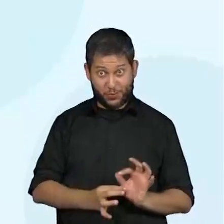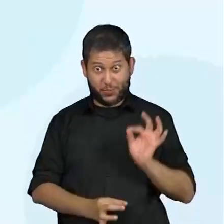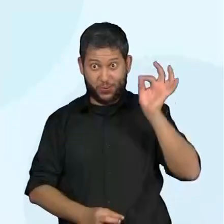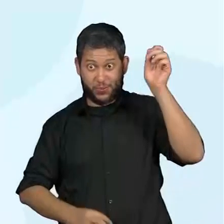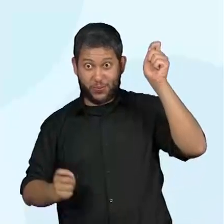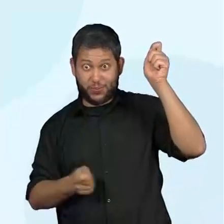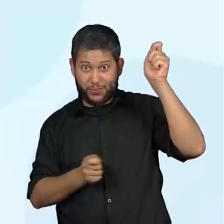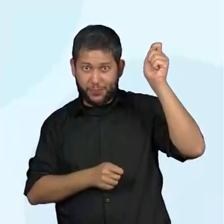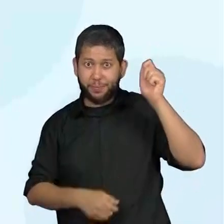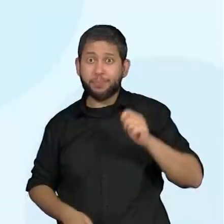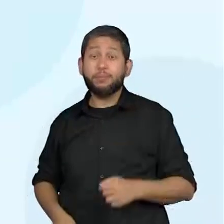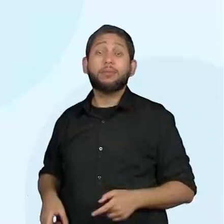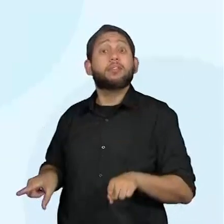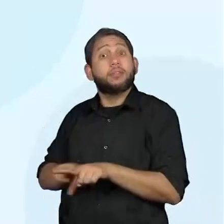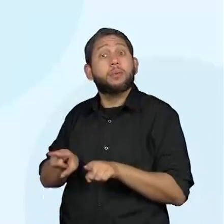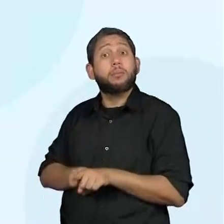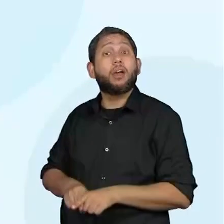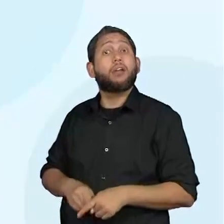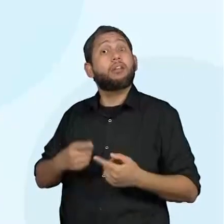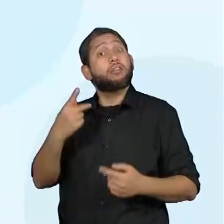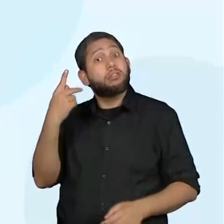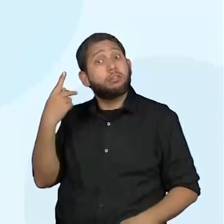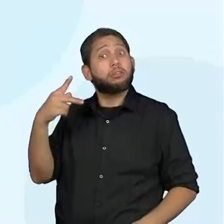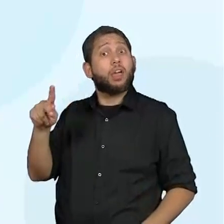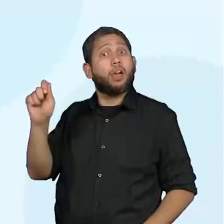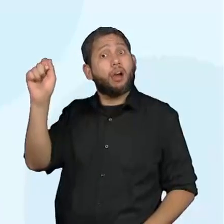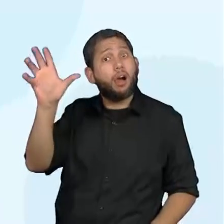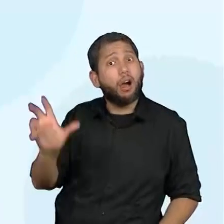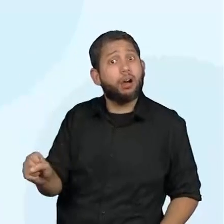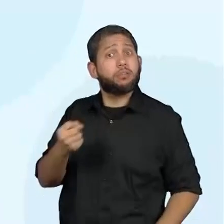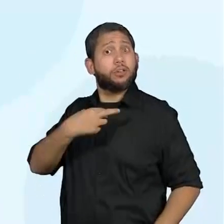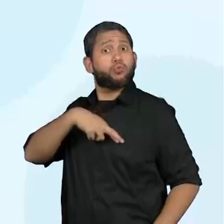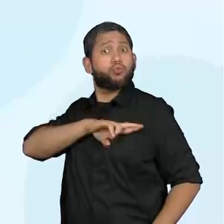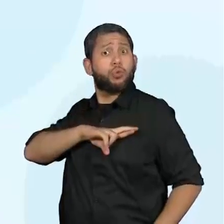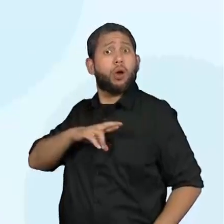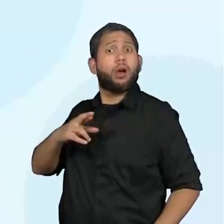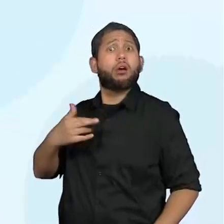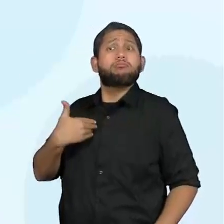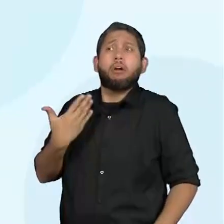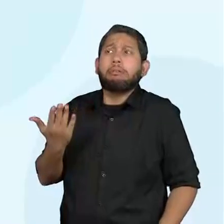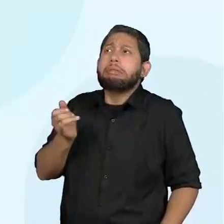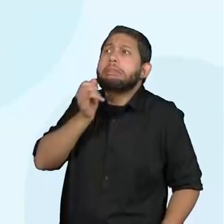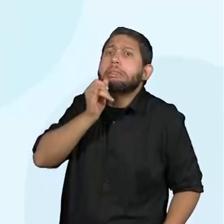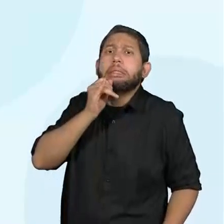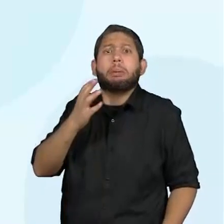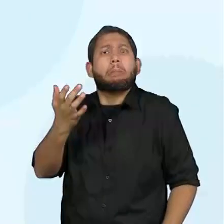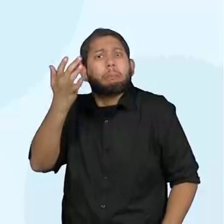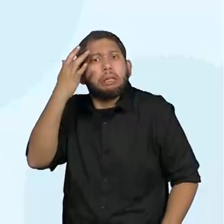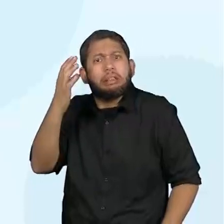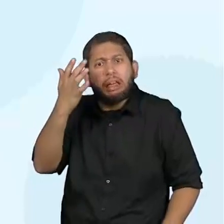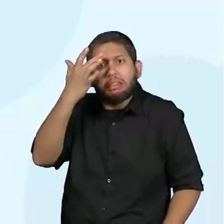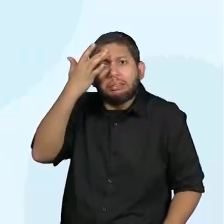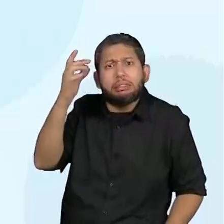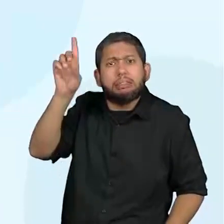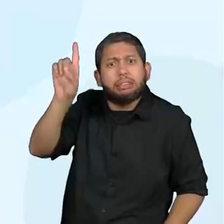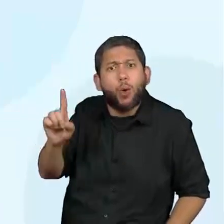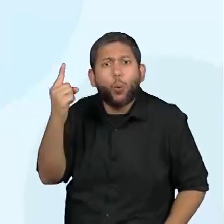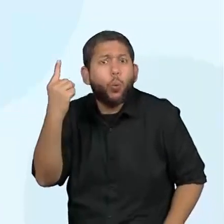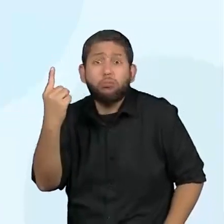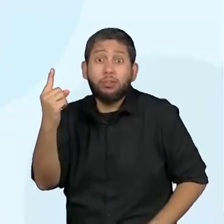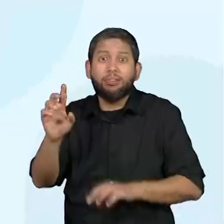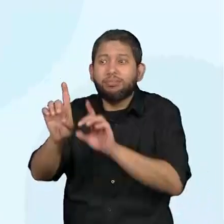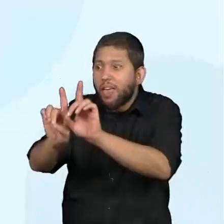E também a religião, né, de matrizes africanas aí, que, igual eu já falei em outro momento da